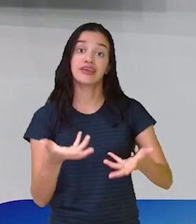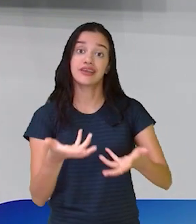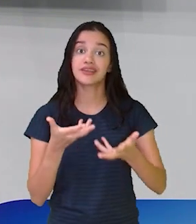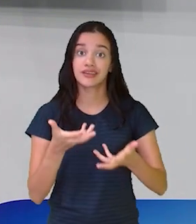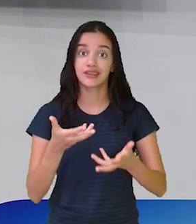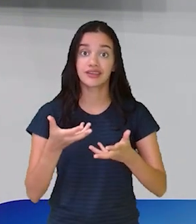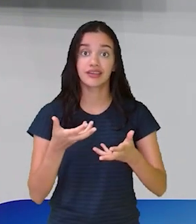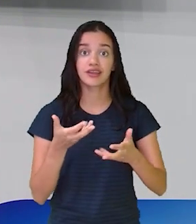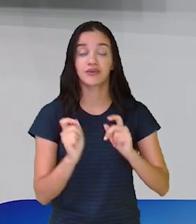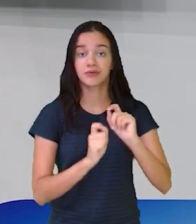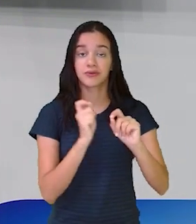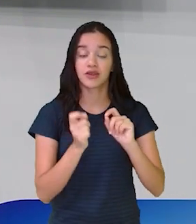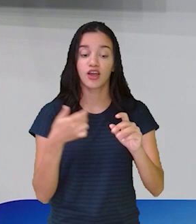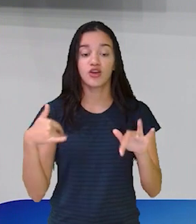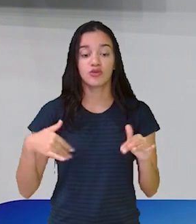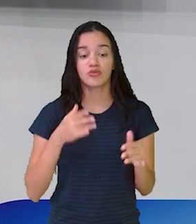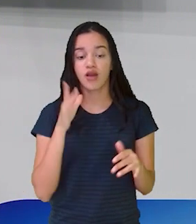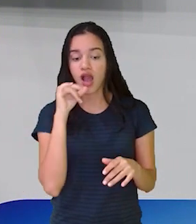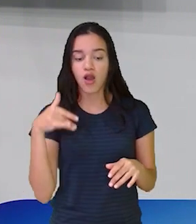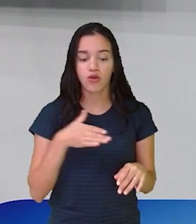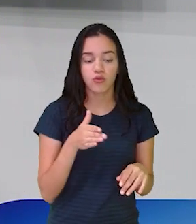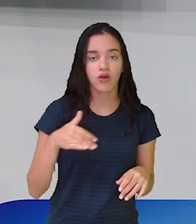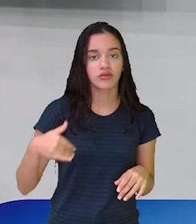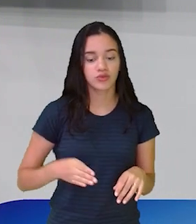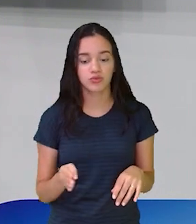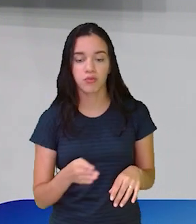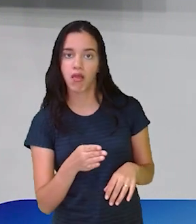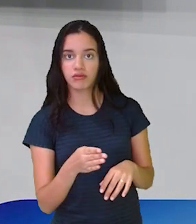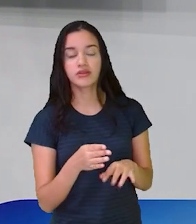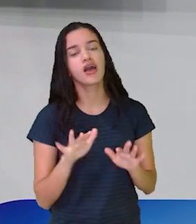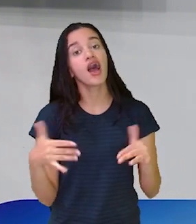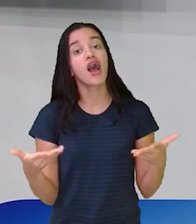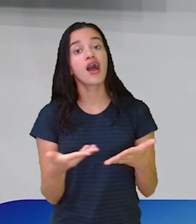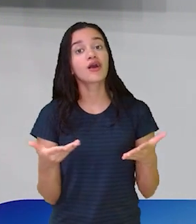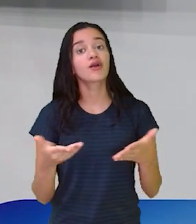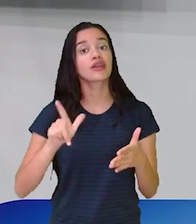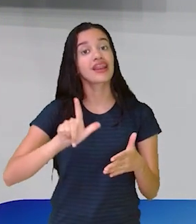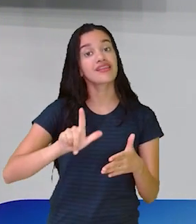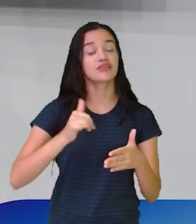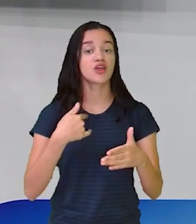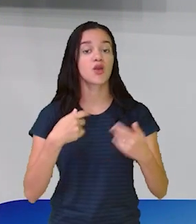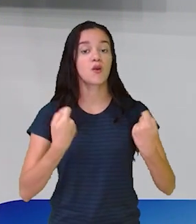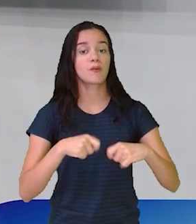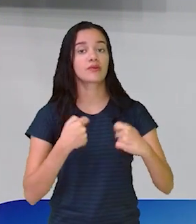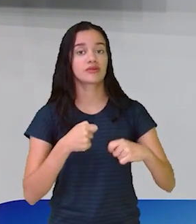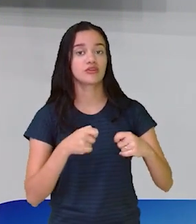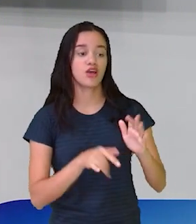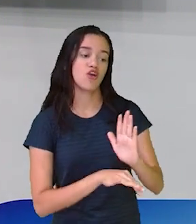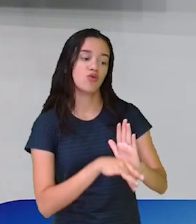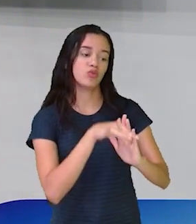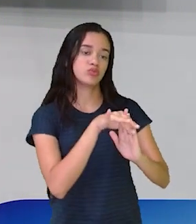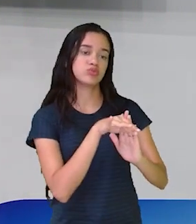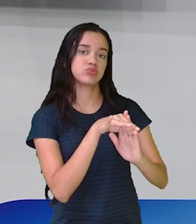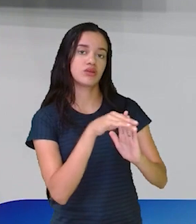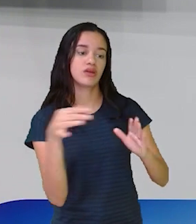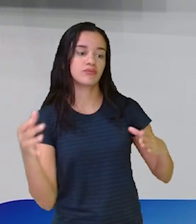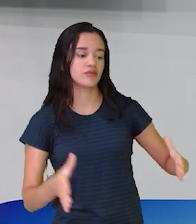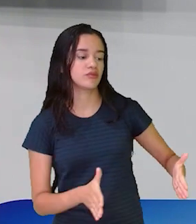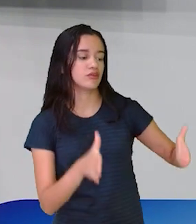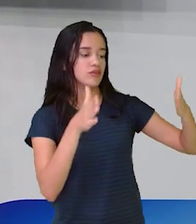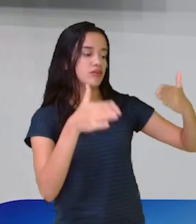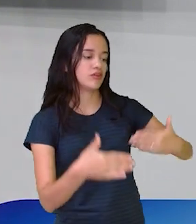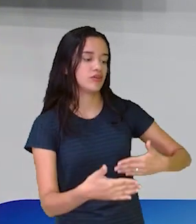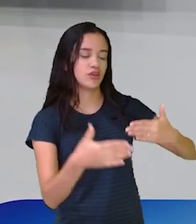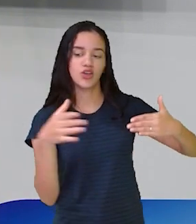Presta atenção. Quantos litros de água precisarei para preencher completamente meu